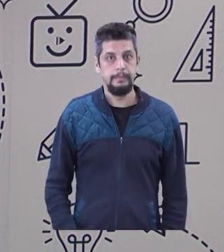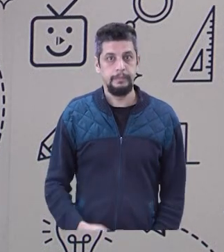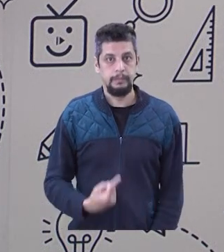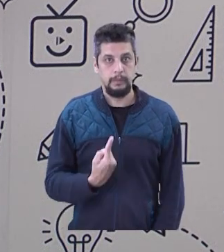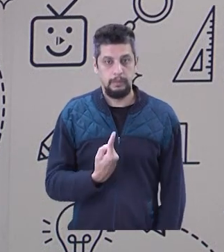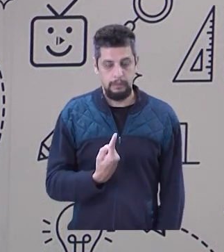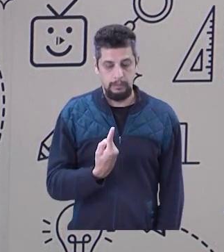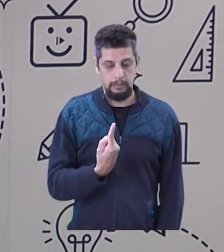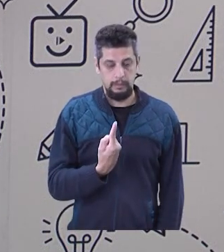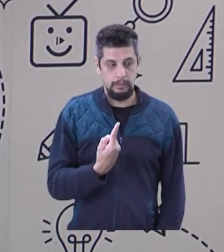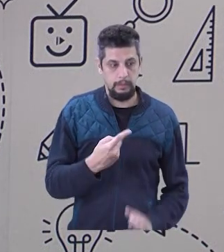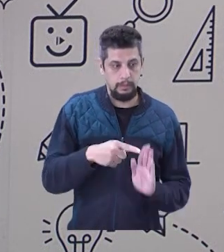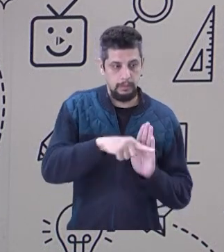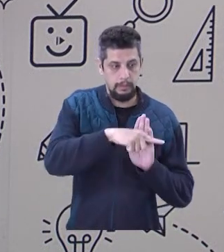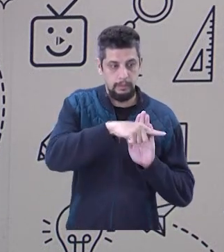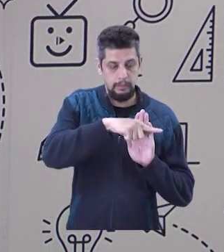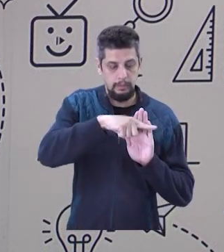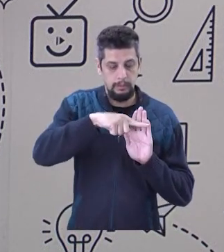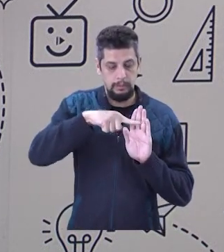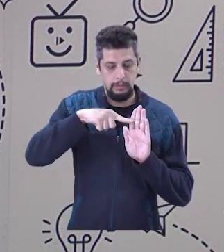Quatro.